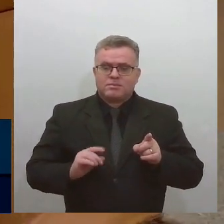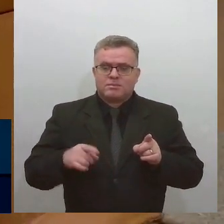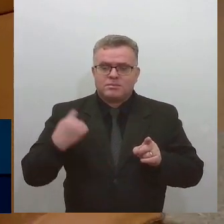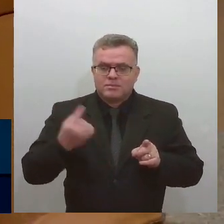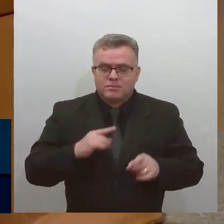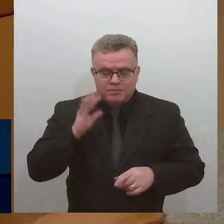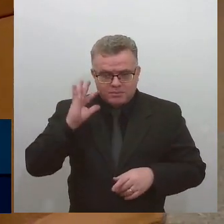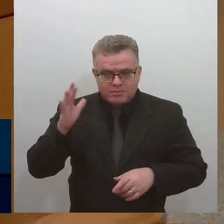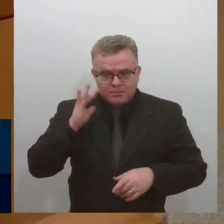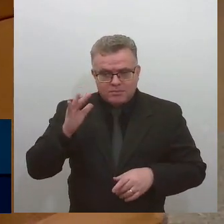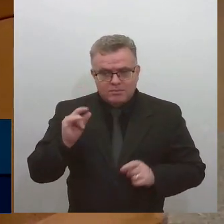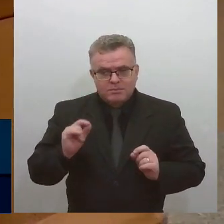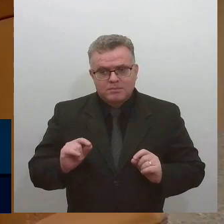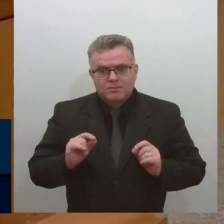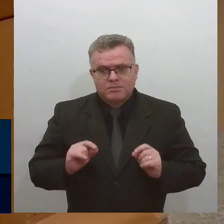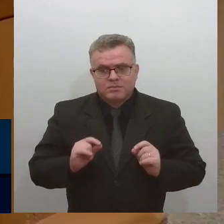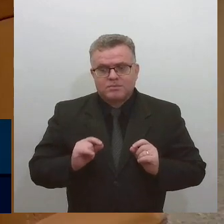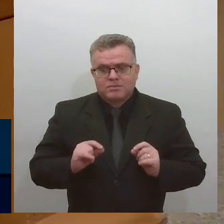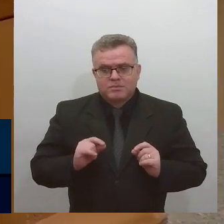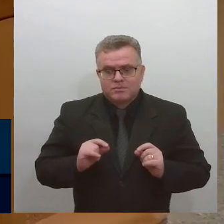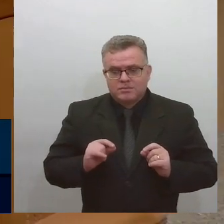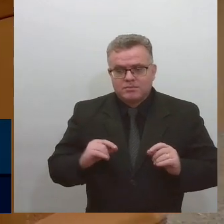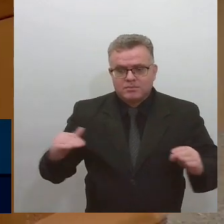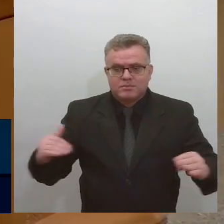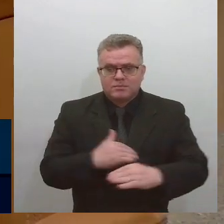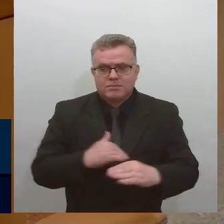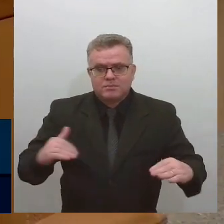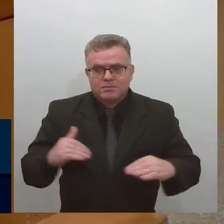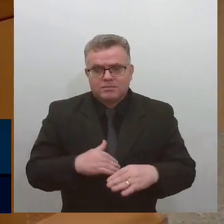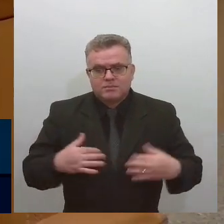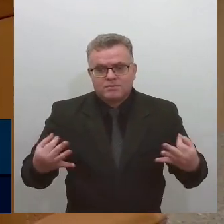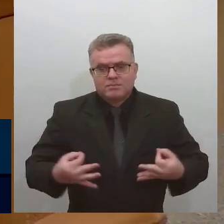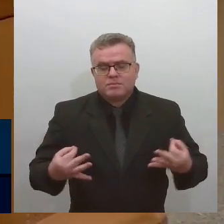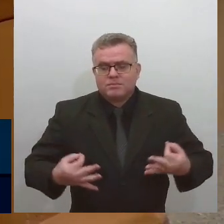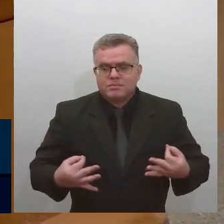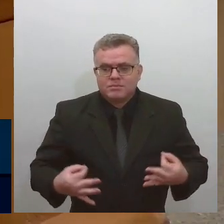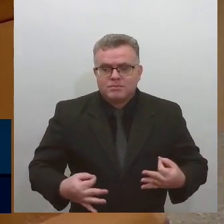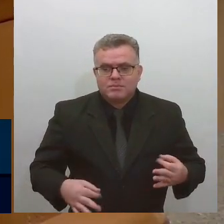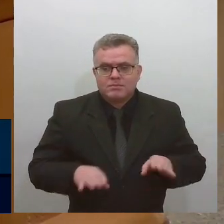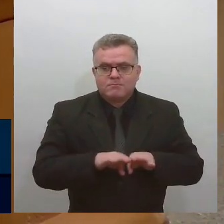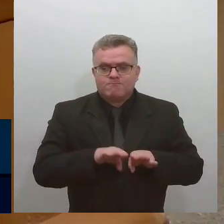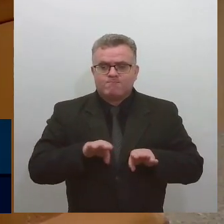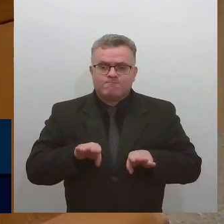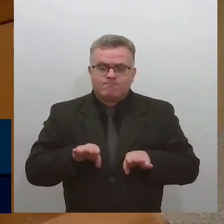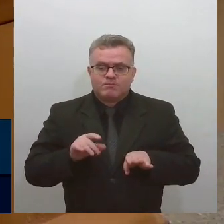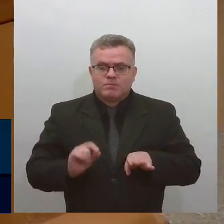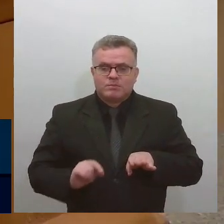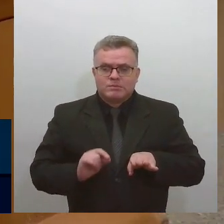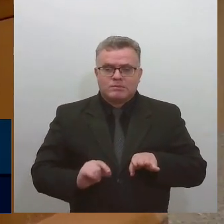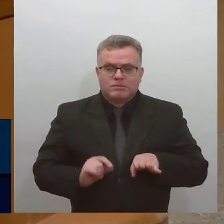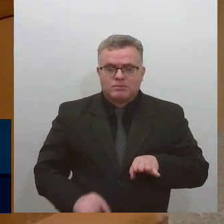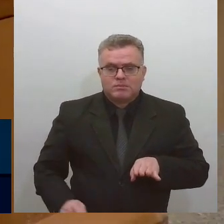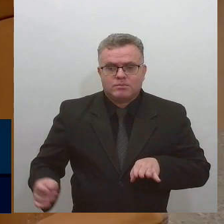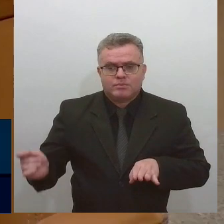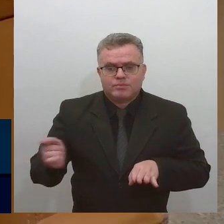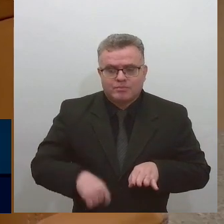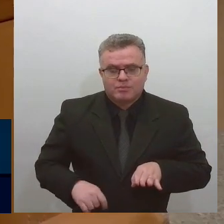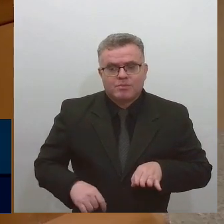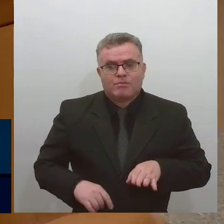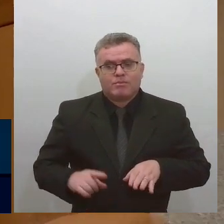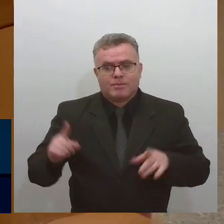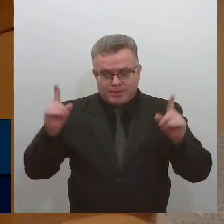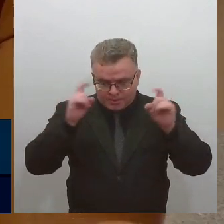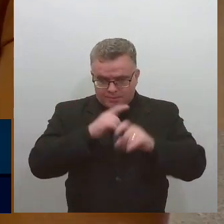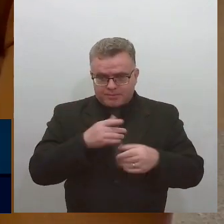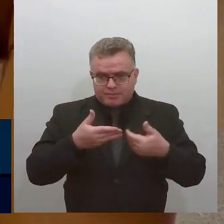ver aquela Rodovia toda duplicada porque a gente pegando ali é é muito complicado teve um inauguração do